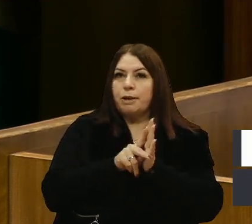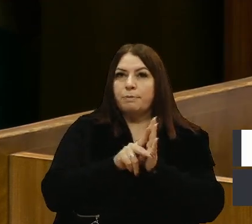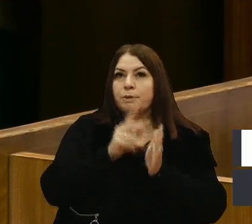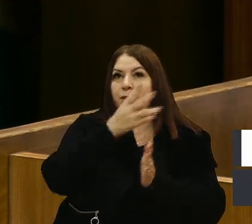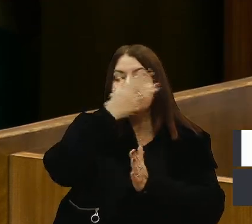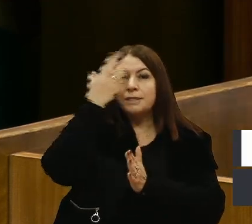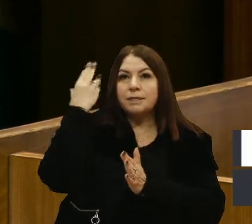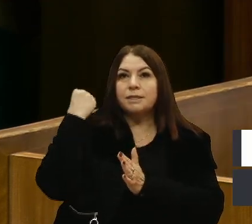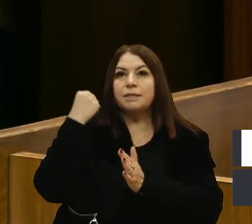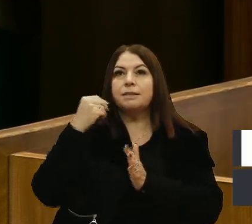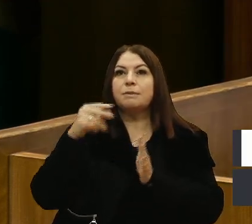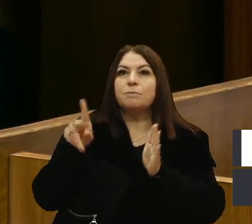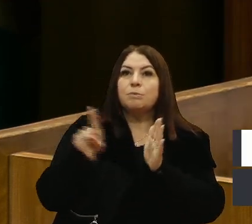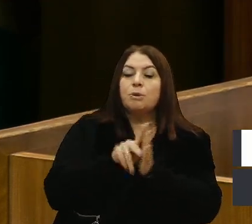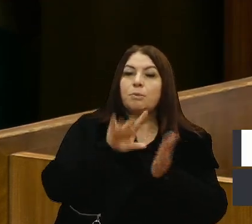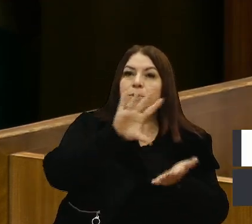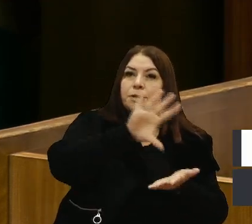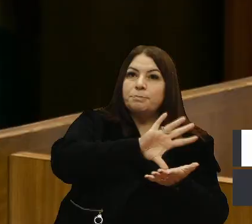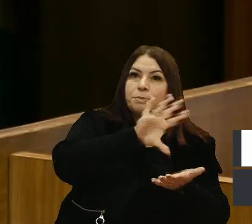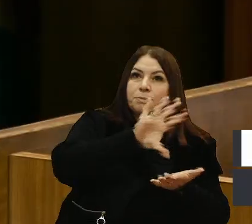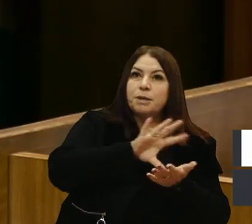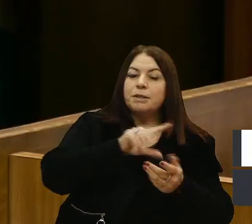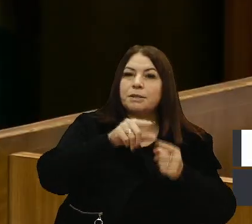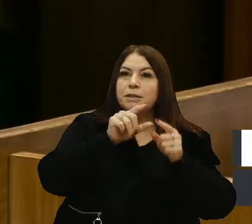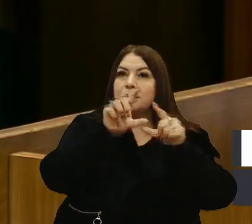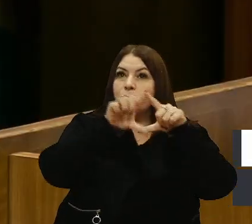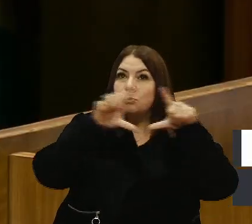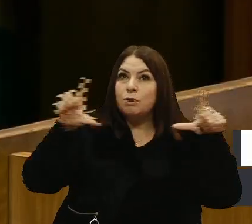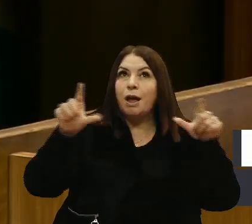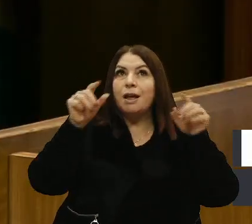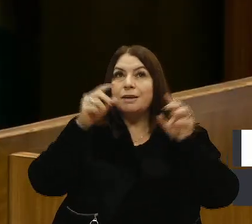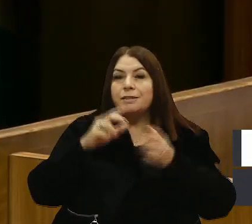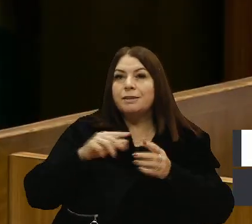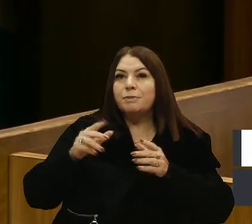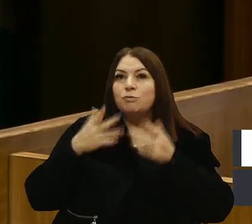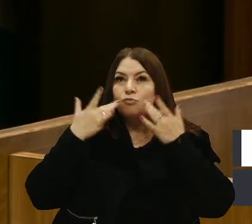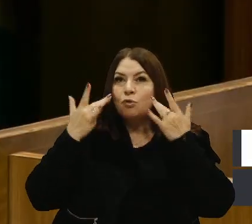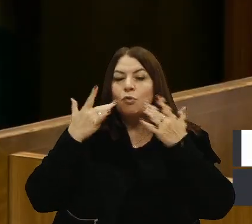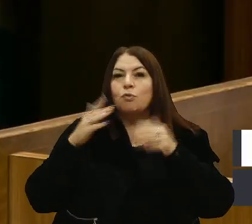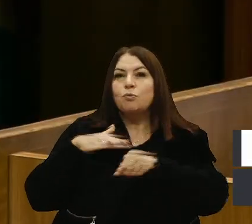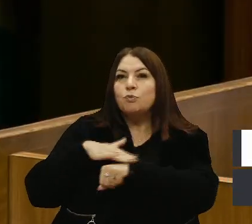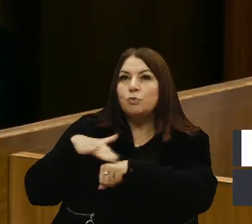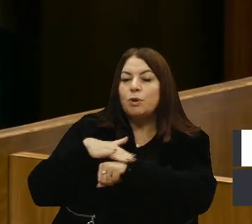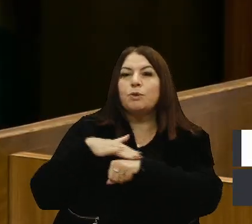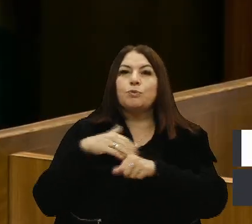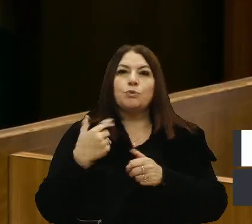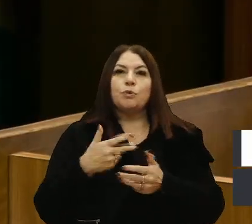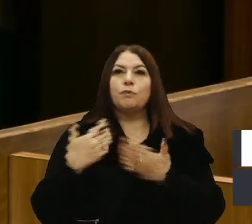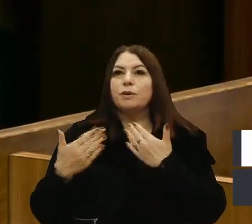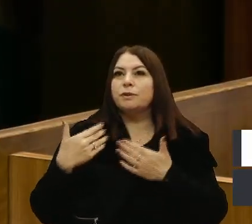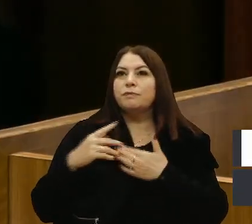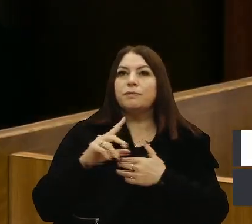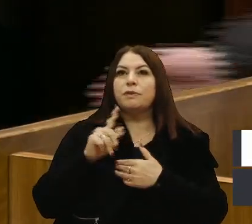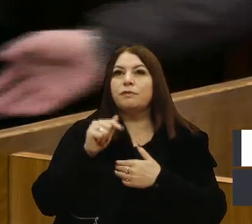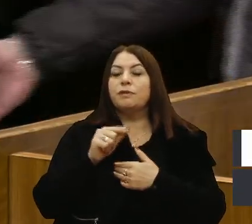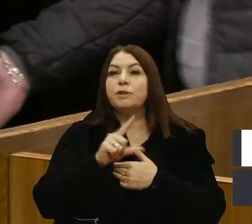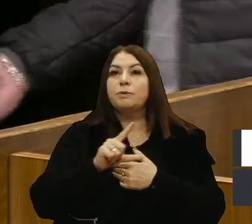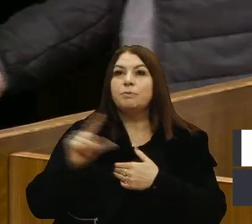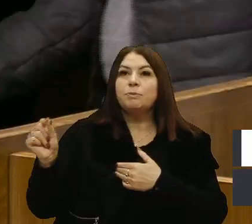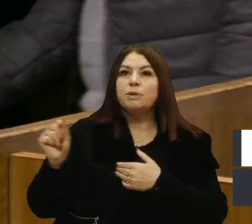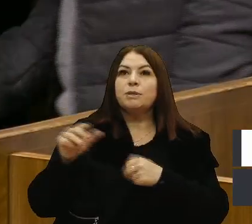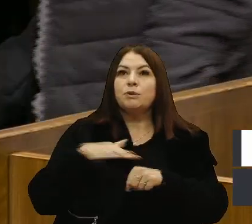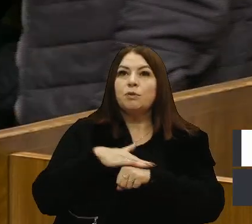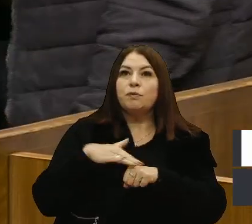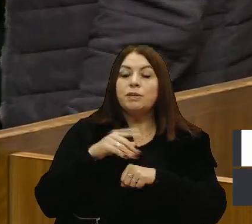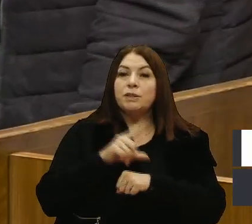esquecidas, ela pertence às praças, aos palcos, às câmeras e às conversas que ficam depois do que foi, da conversa que